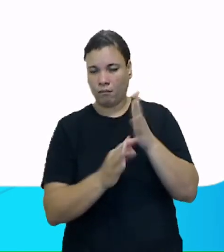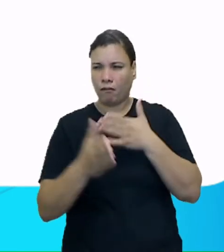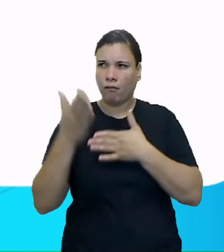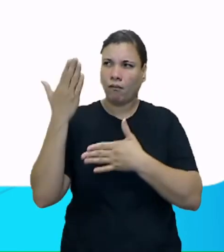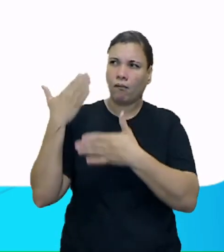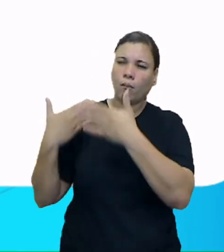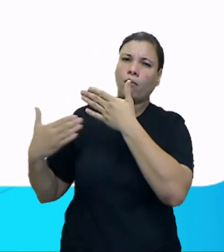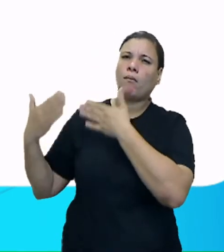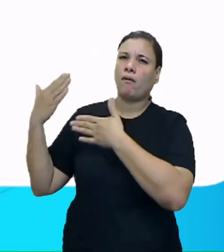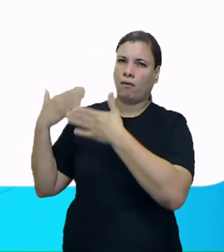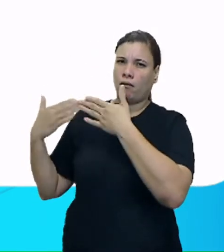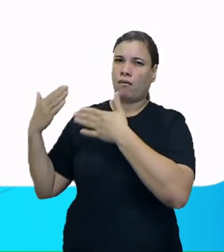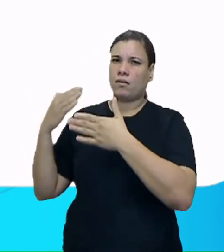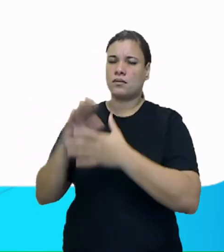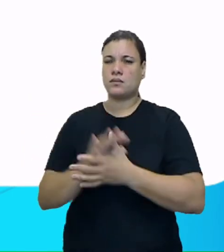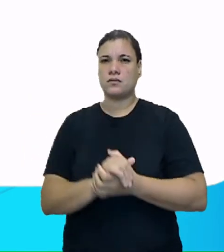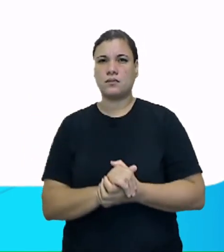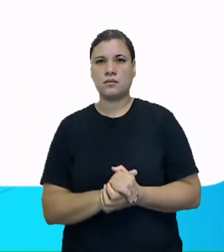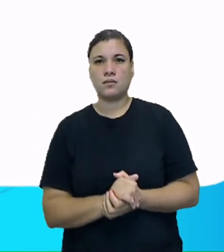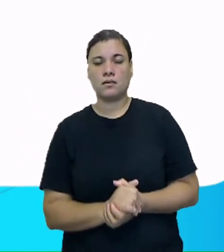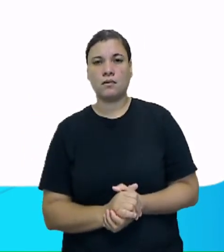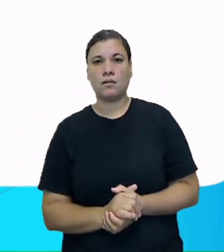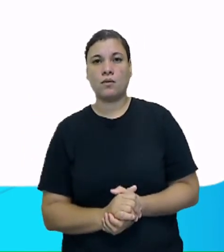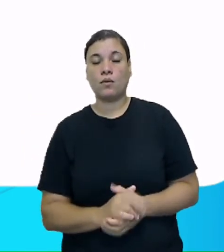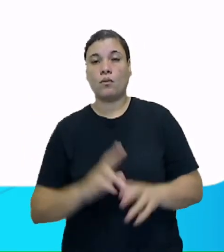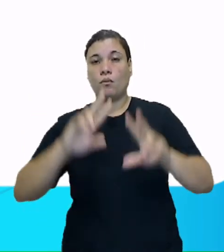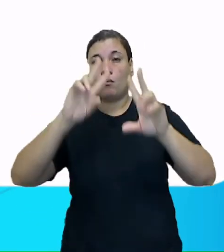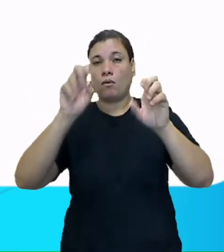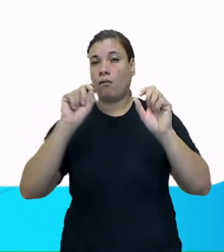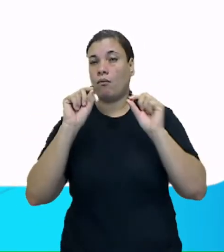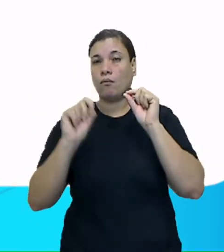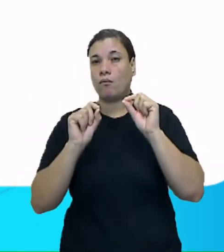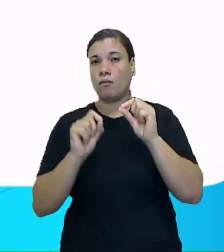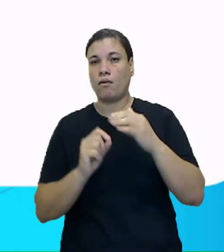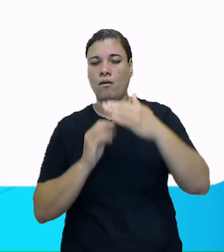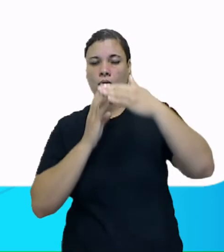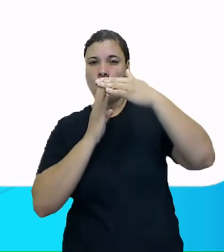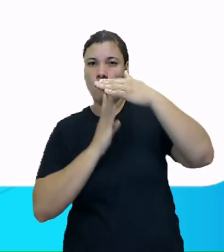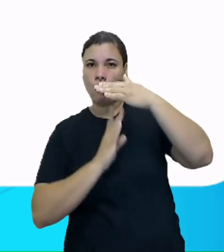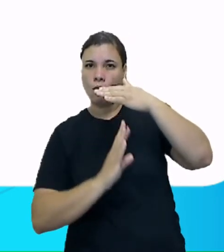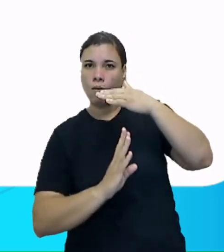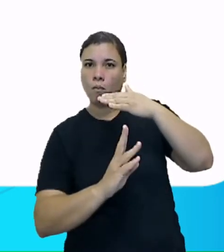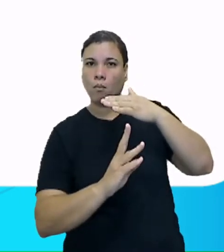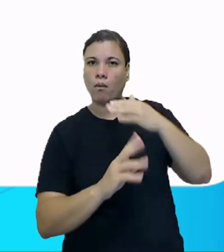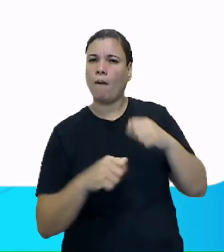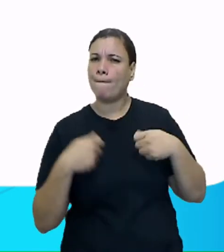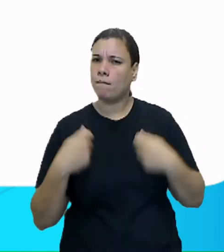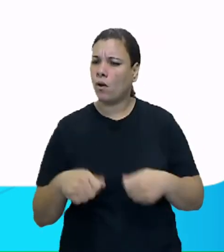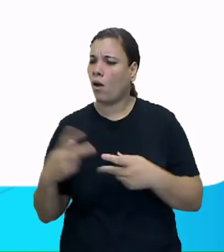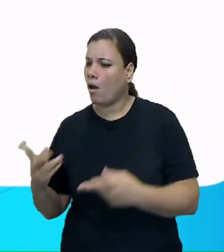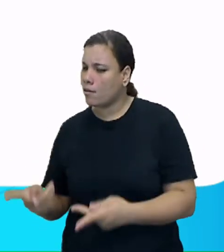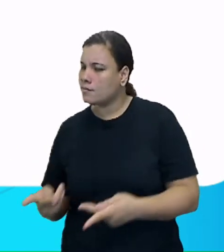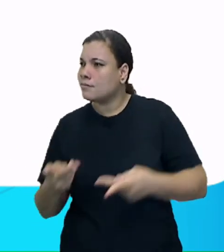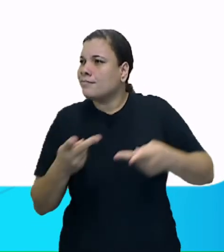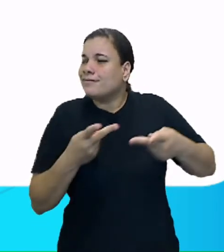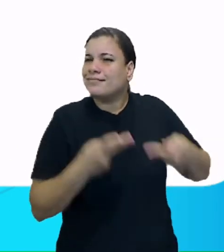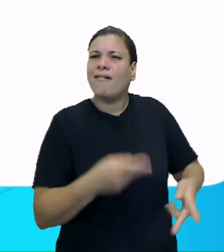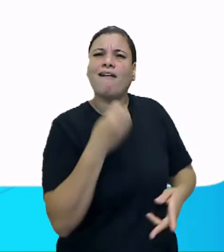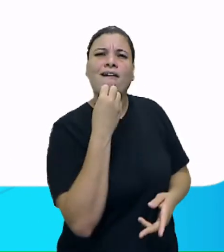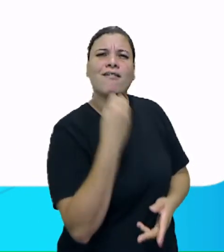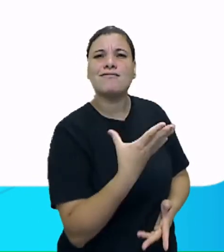aula. Os imigrantes devem ser bem-vindos, de Leonardo Monastério.